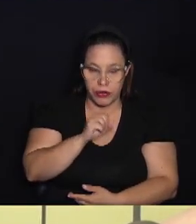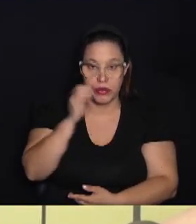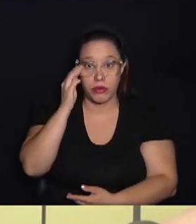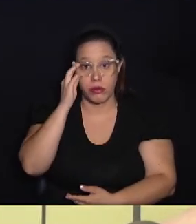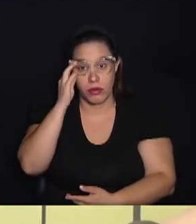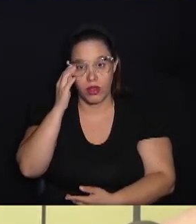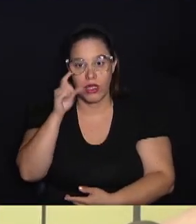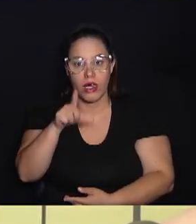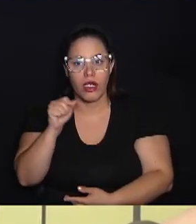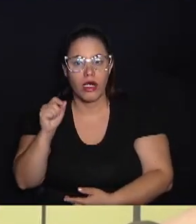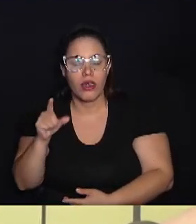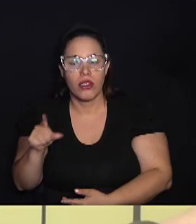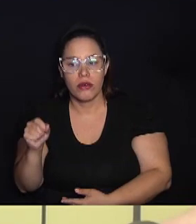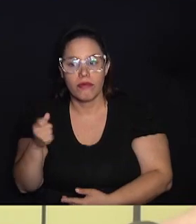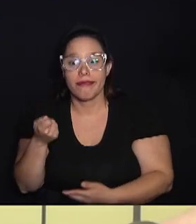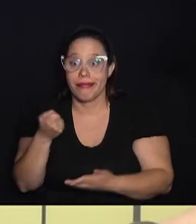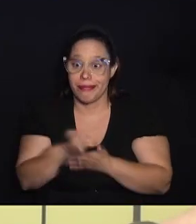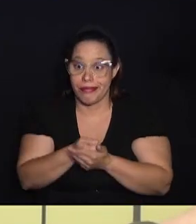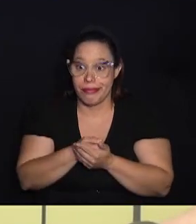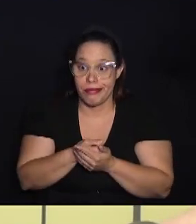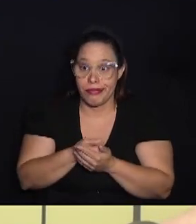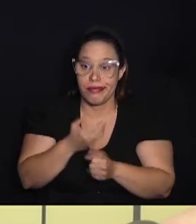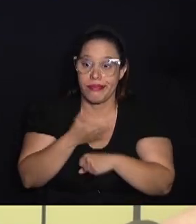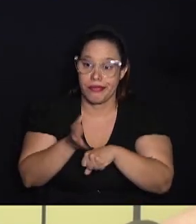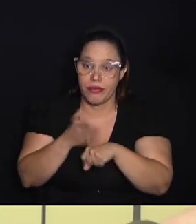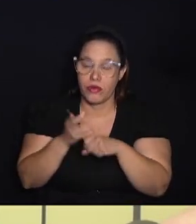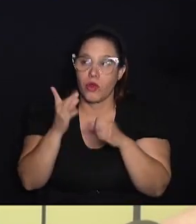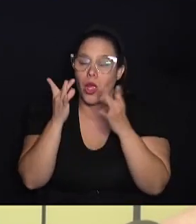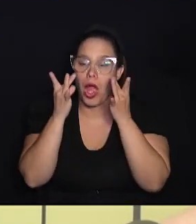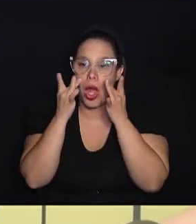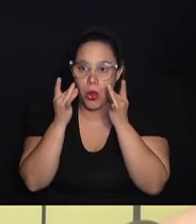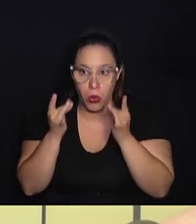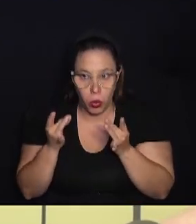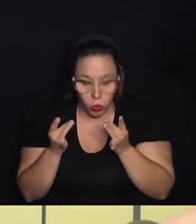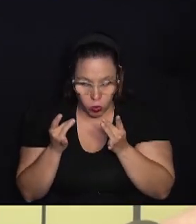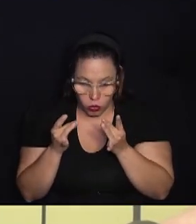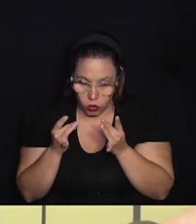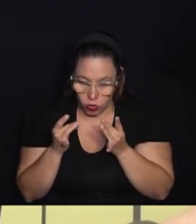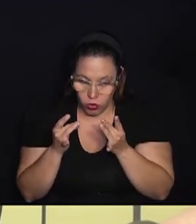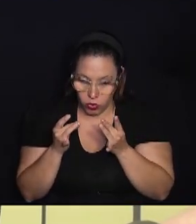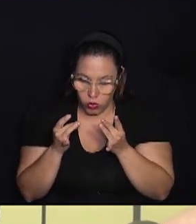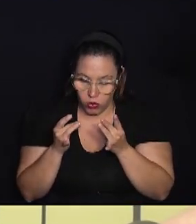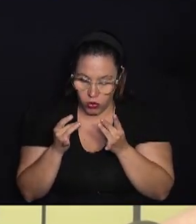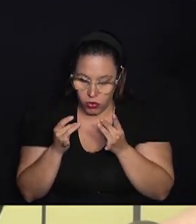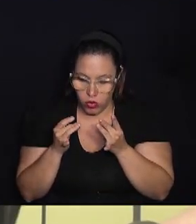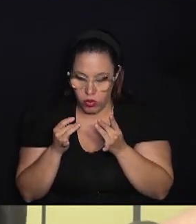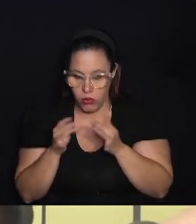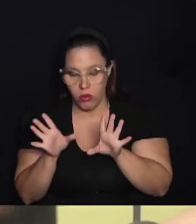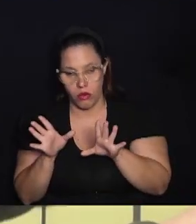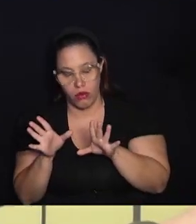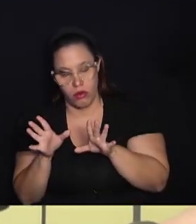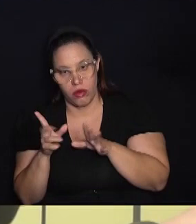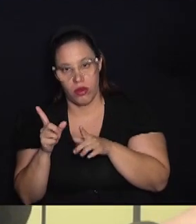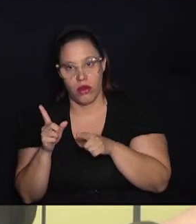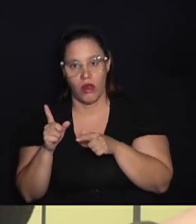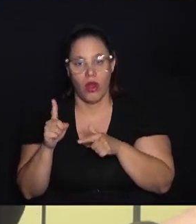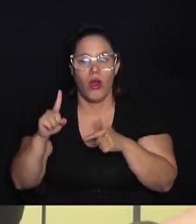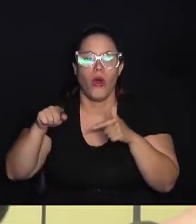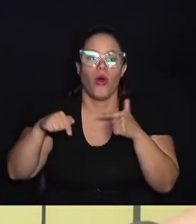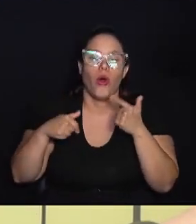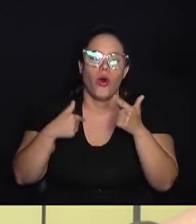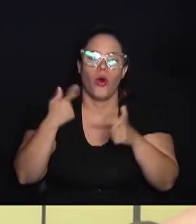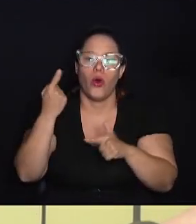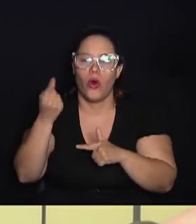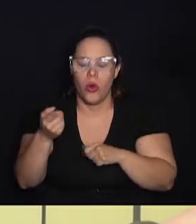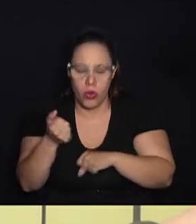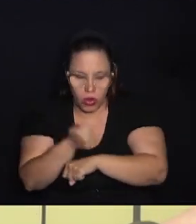então tem que ter uma consistência de prática e esse olhar atento constante e isso associado a outros profissionais da área de saúde que